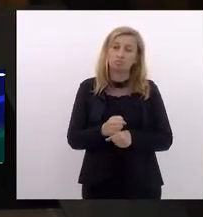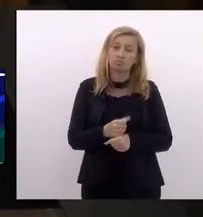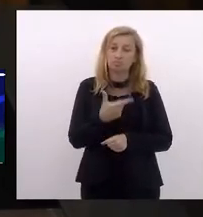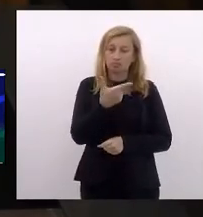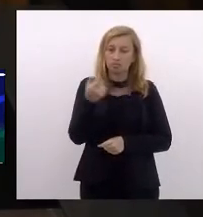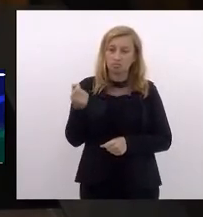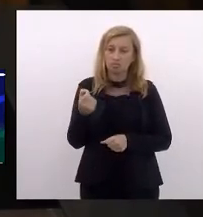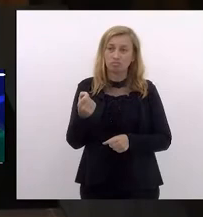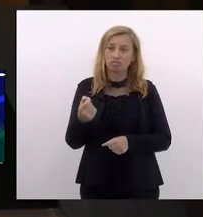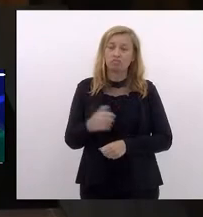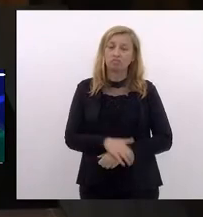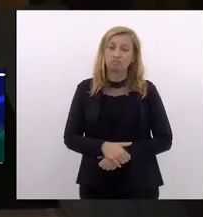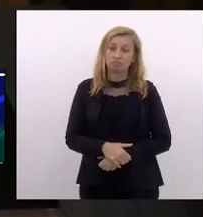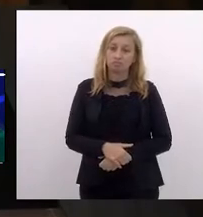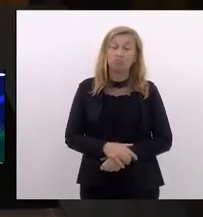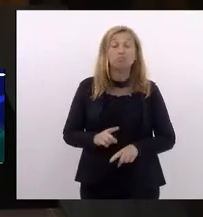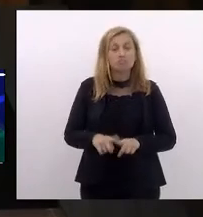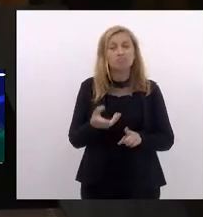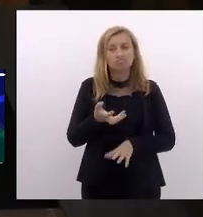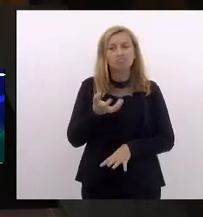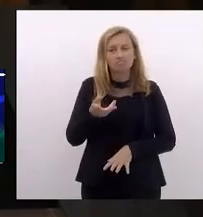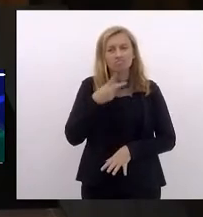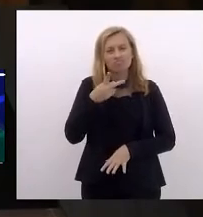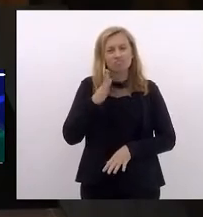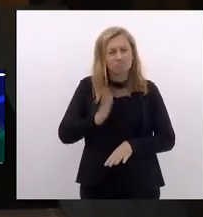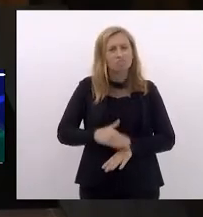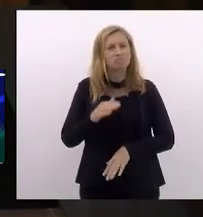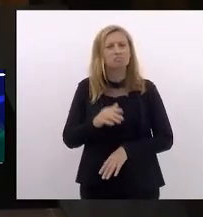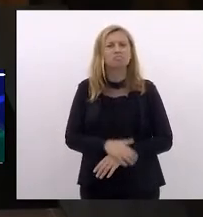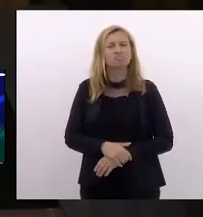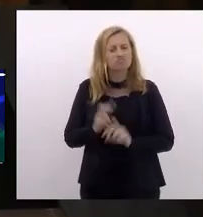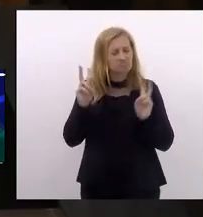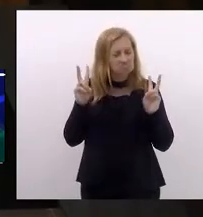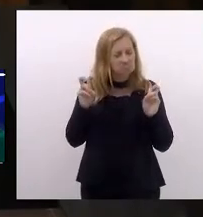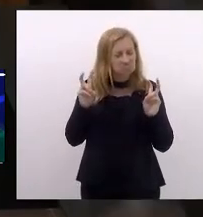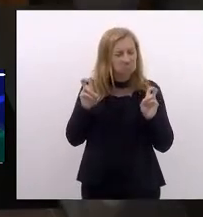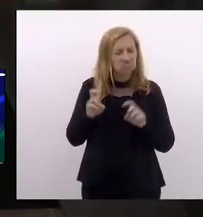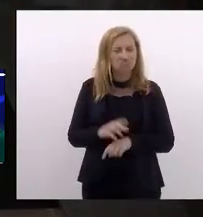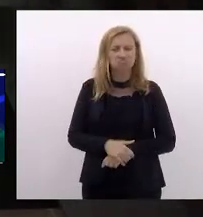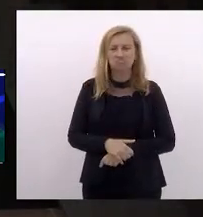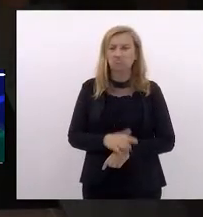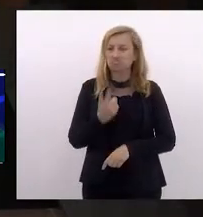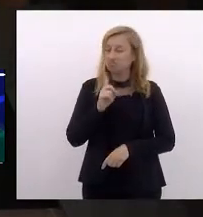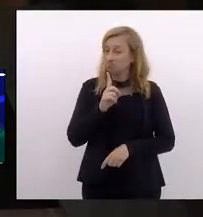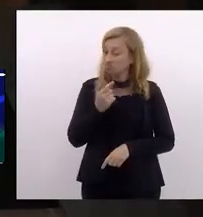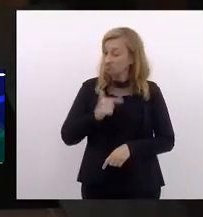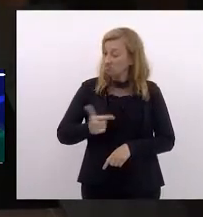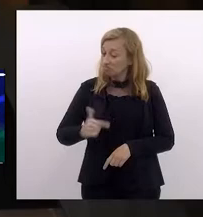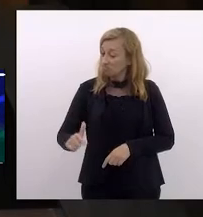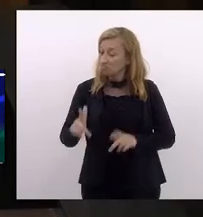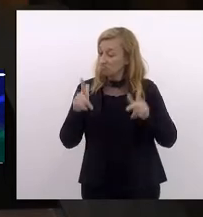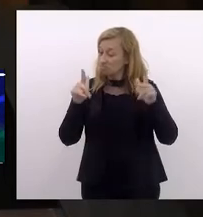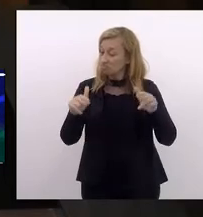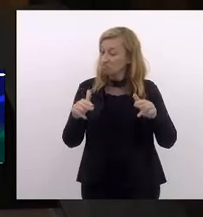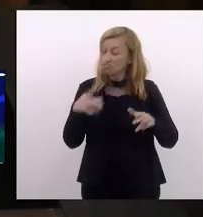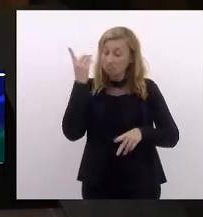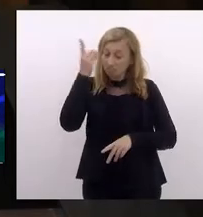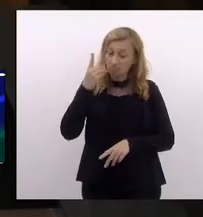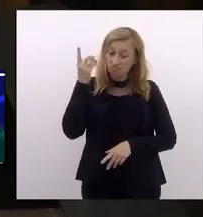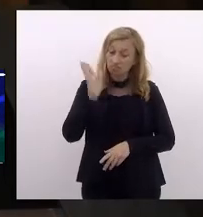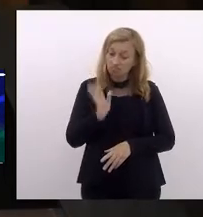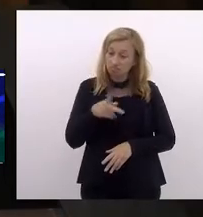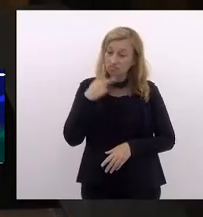2020 Ah mas eu quero destacar mais um aspecto para não ser repetitivo com alguns deputados que me